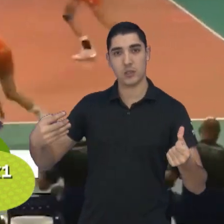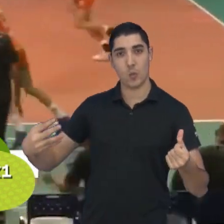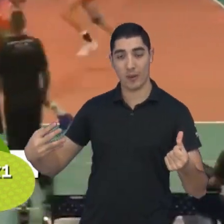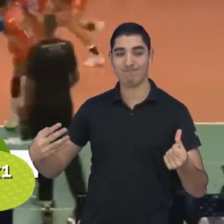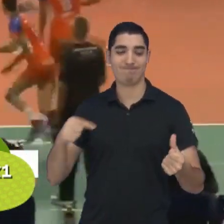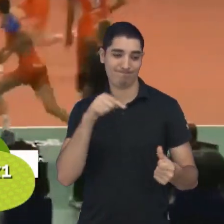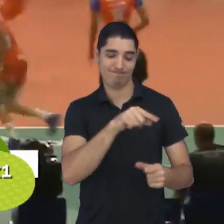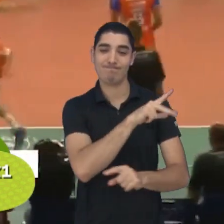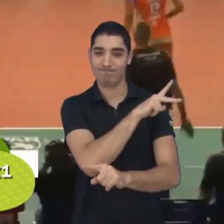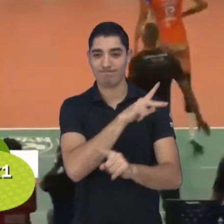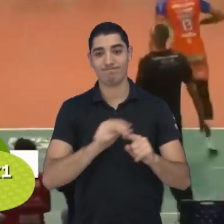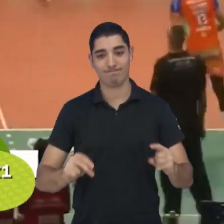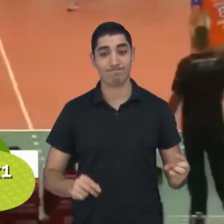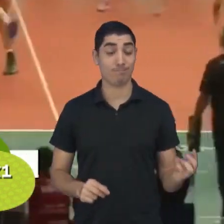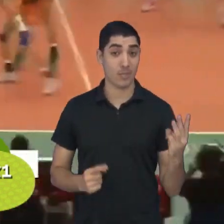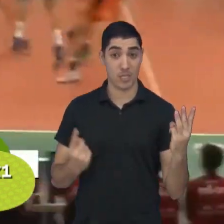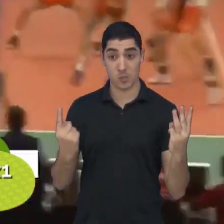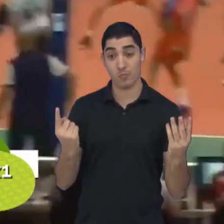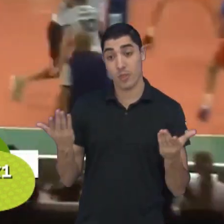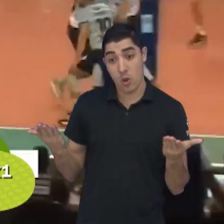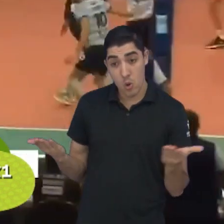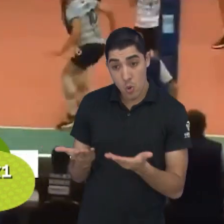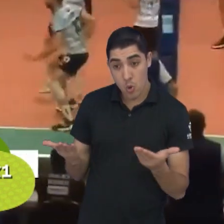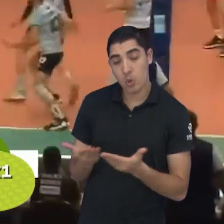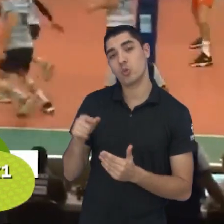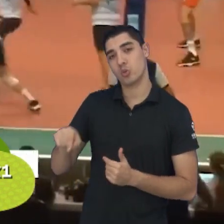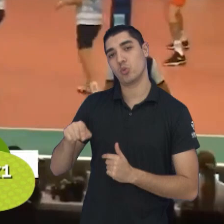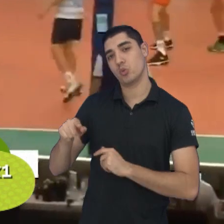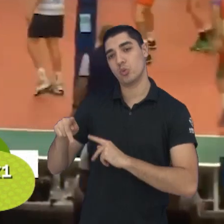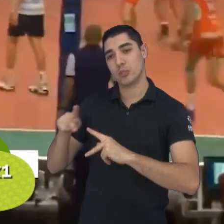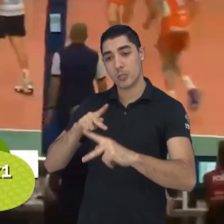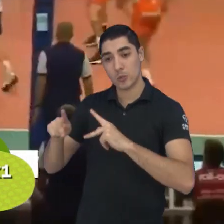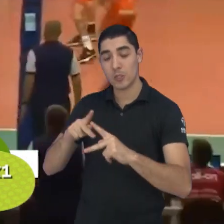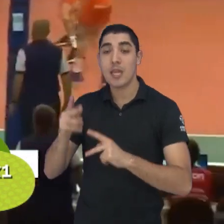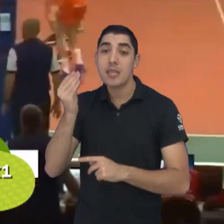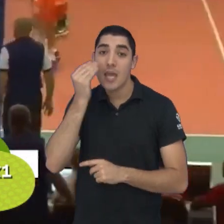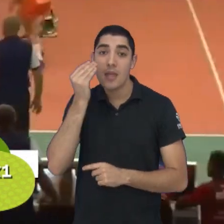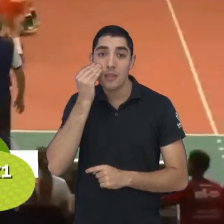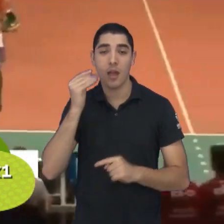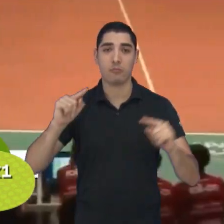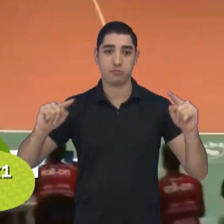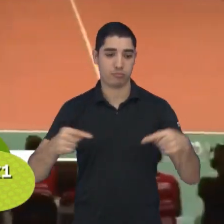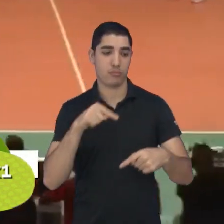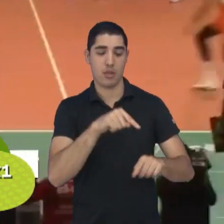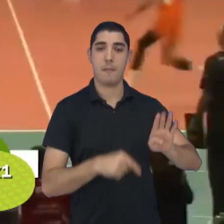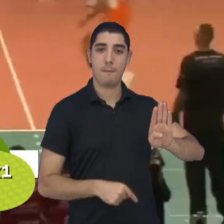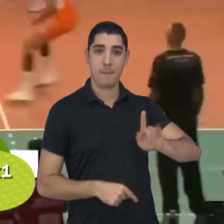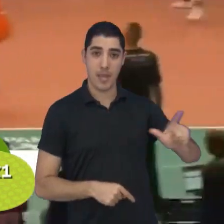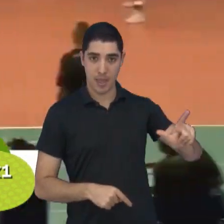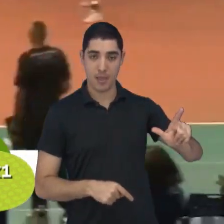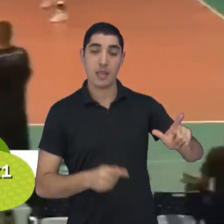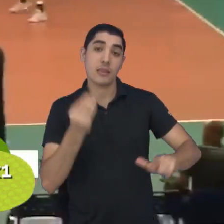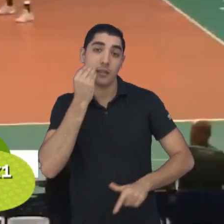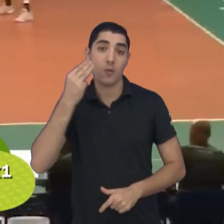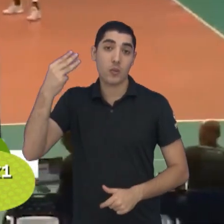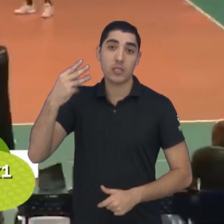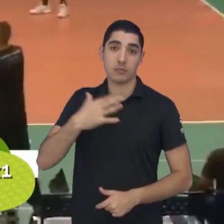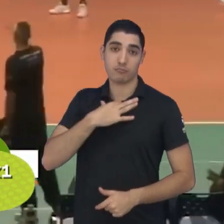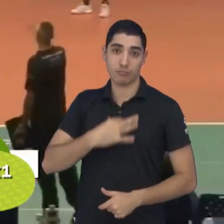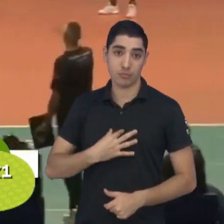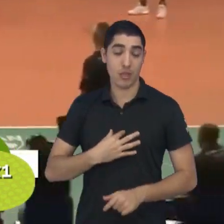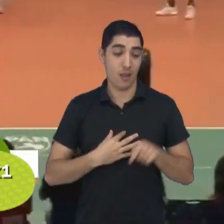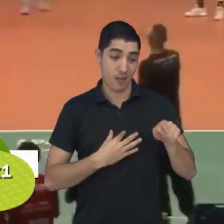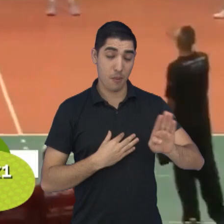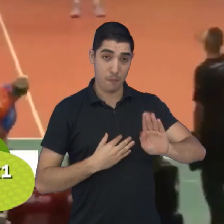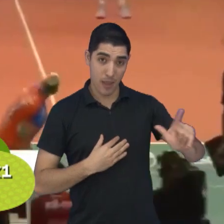resultado, São José disputa hoje o terceiro lugar do Sul-Americano contra os donos da casa, o Blumenau, que perdeu para o Cruzeiro,